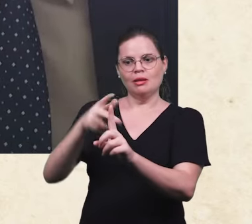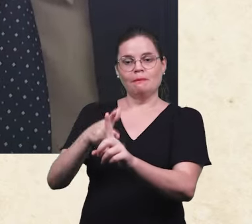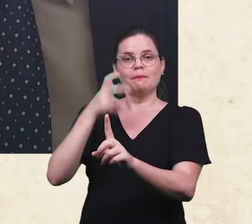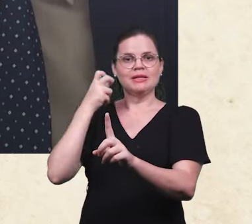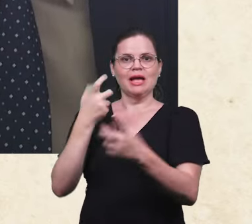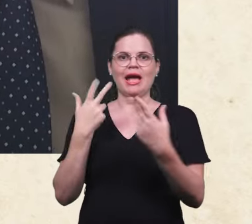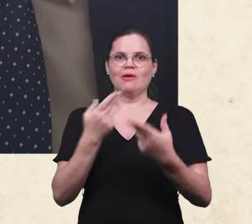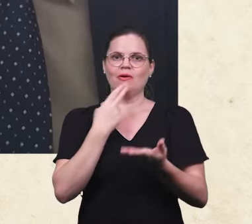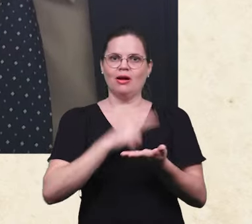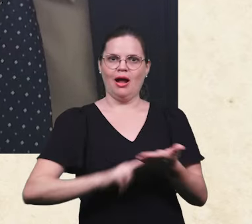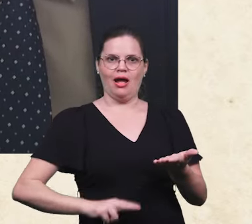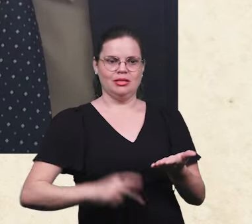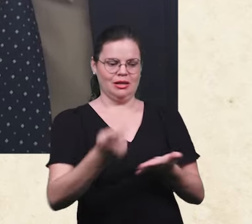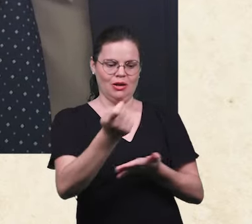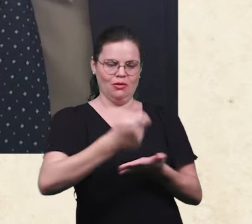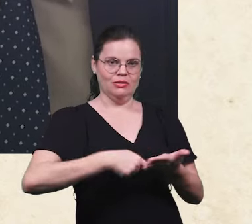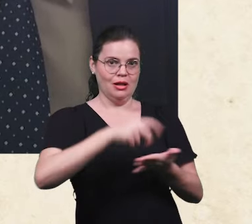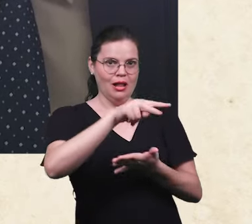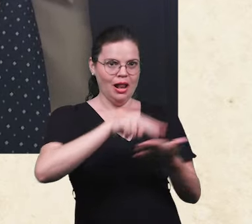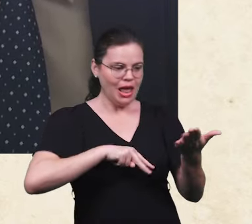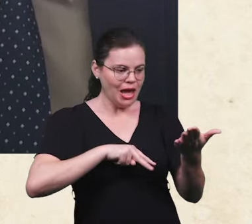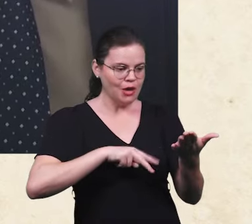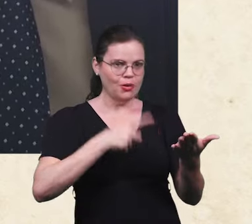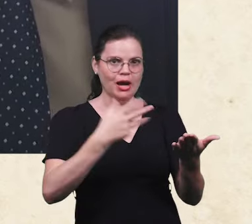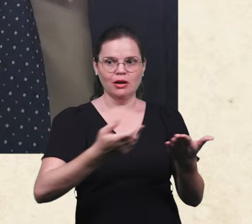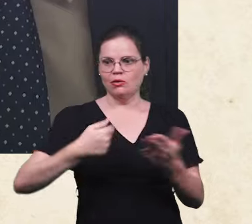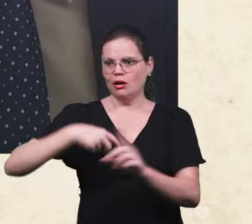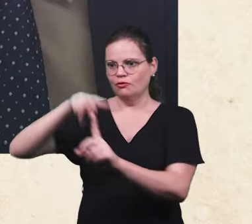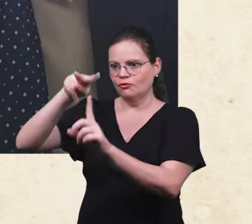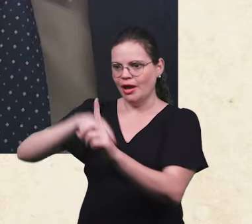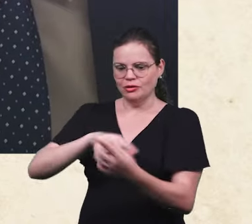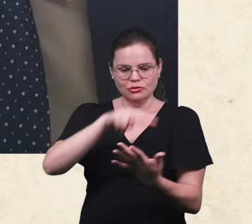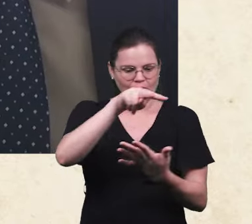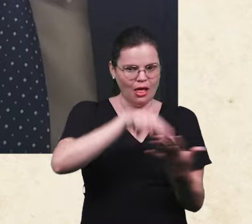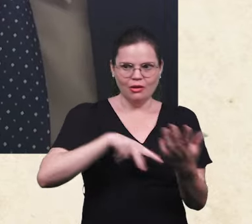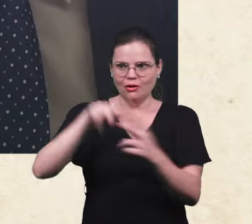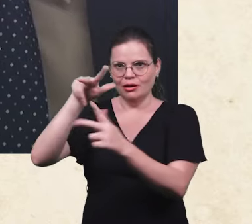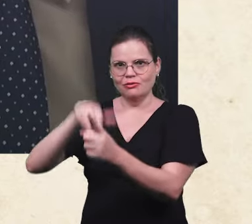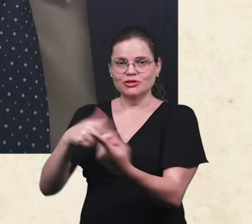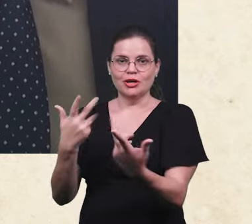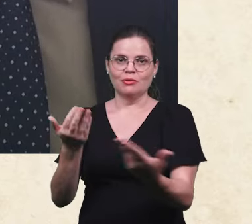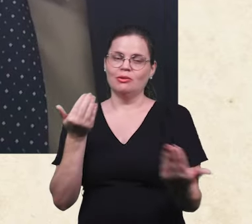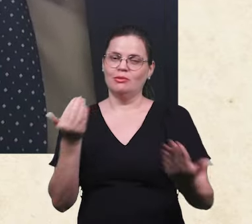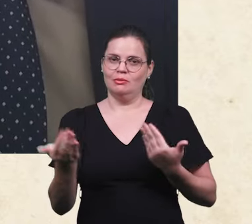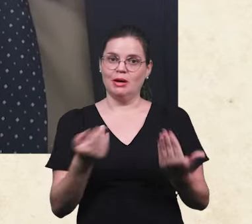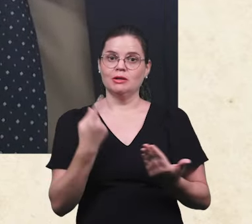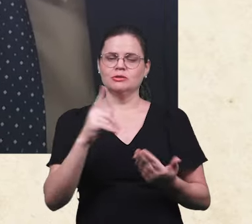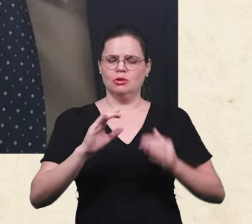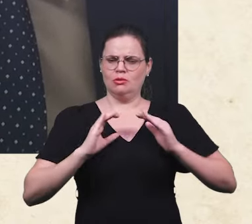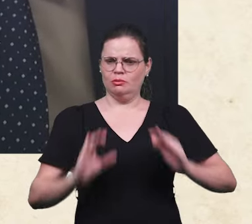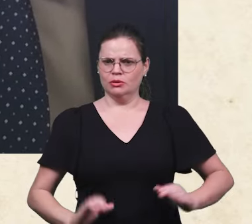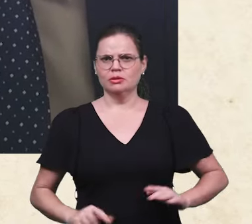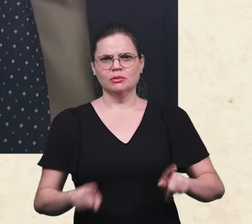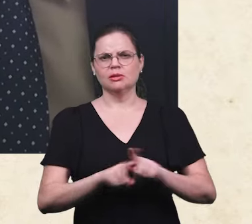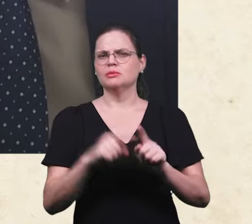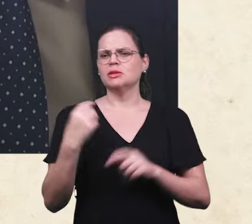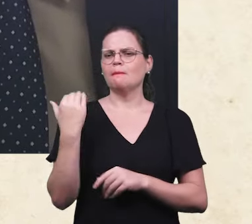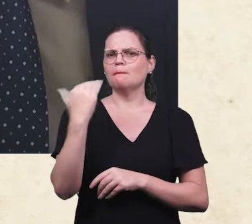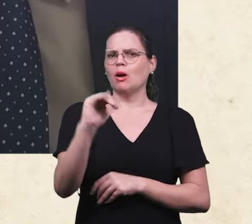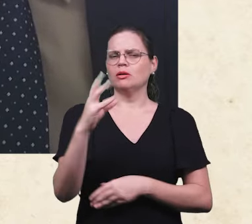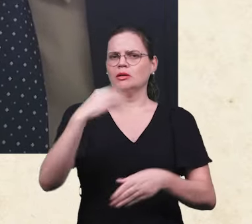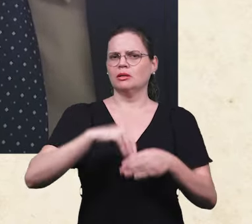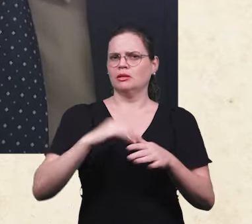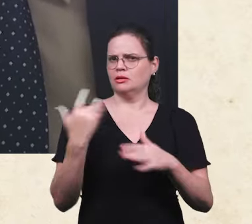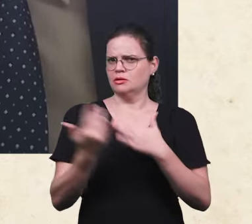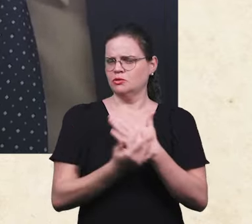tem sido analisado por aquilo que você fala, por aquilo que você escreve, pelos seus posicionamentos, aquilo que você posta nas redes